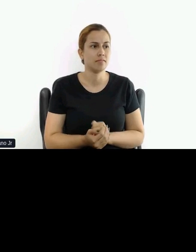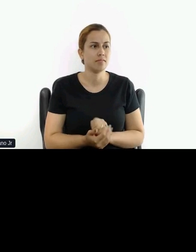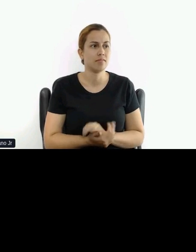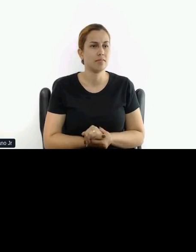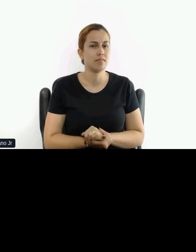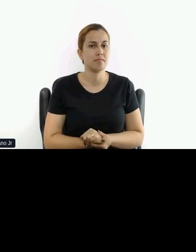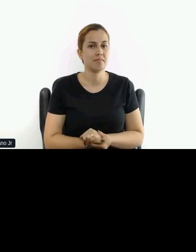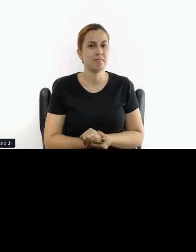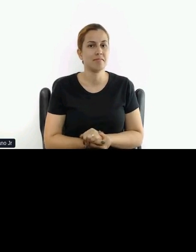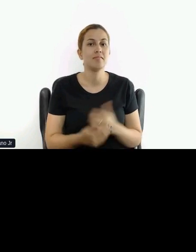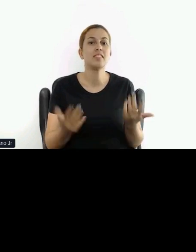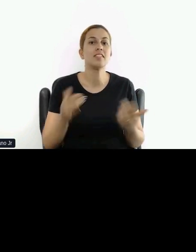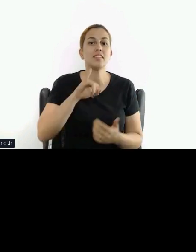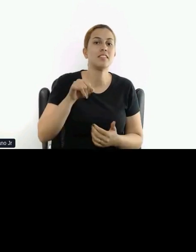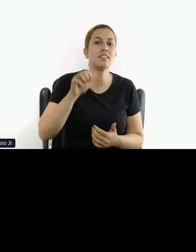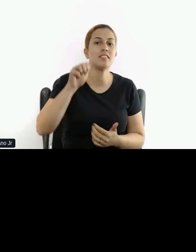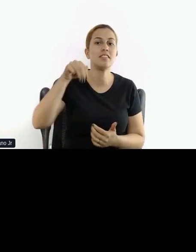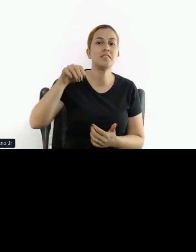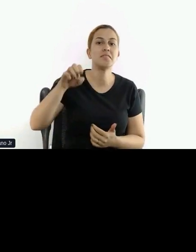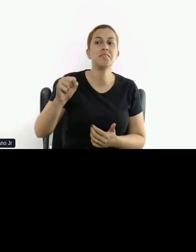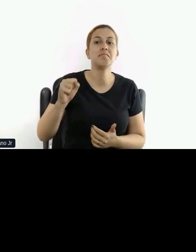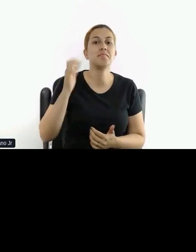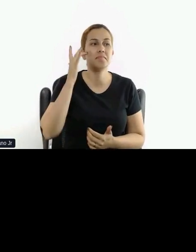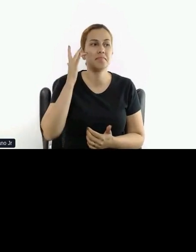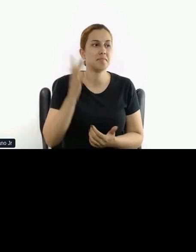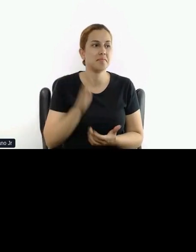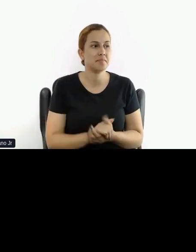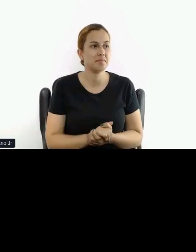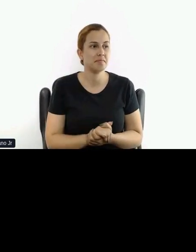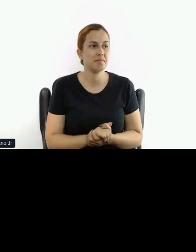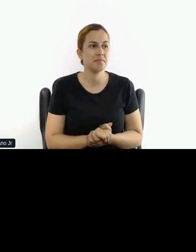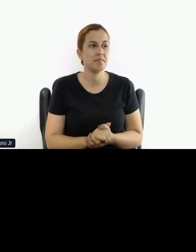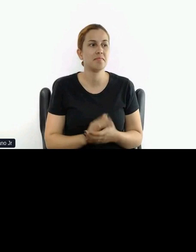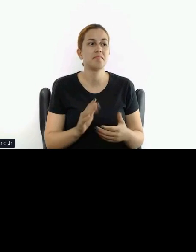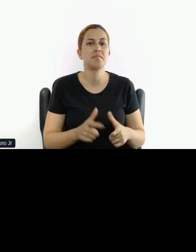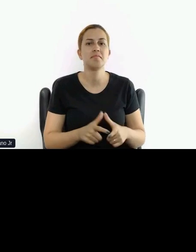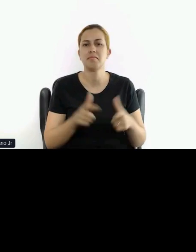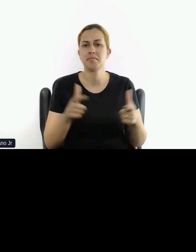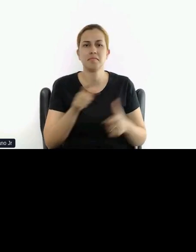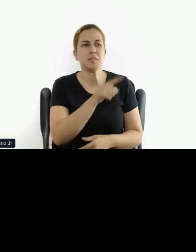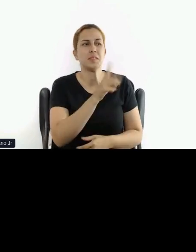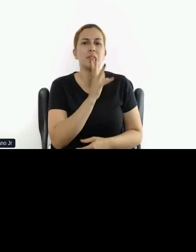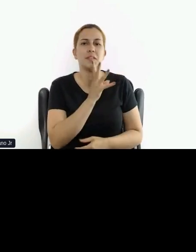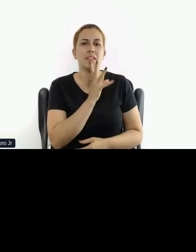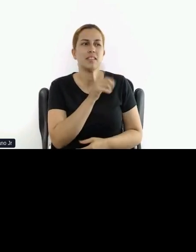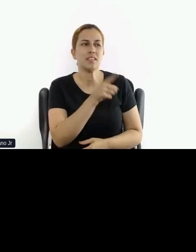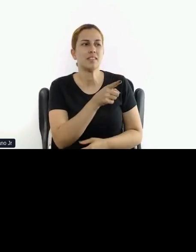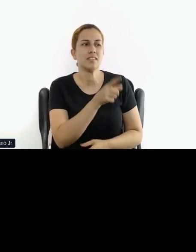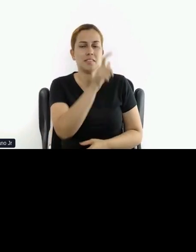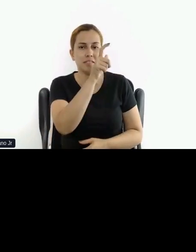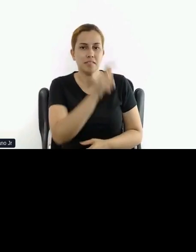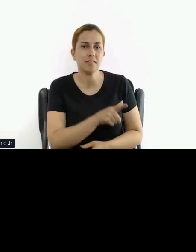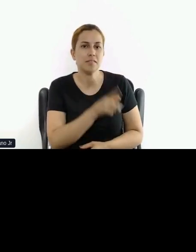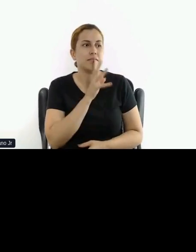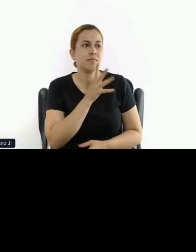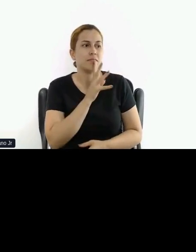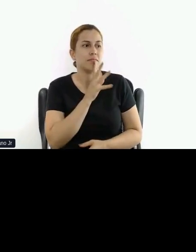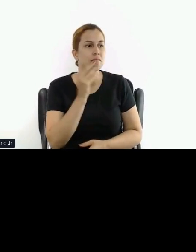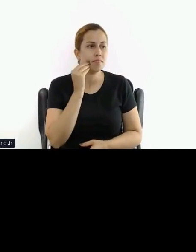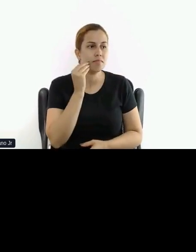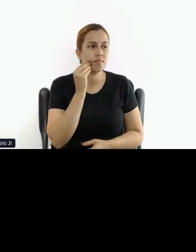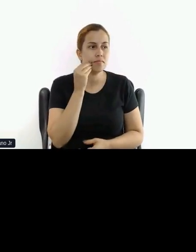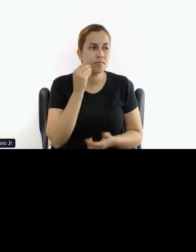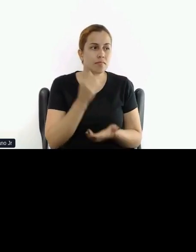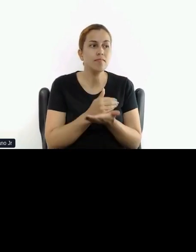James. Eu ia até comentar, né, com o Zulei, que já conhece a Águida de algum tempo. Se quiser dar uma introdução ali também